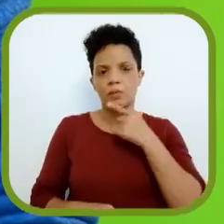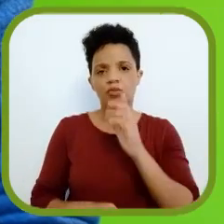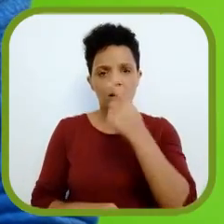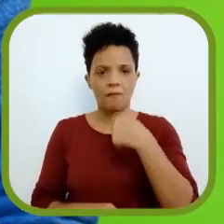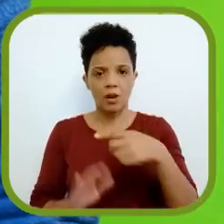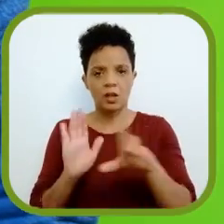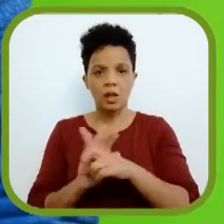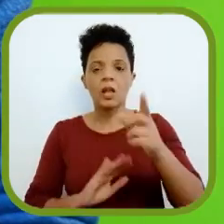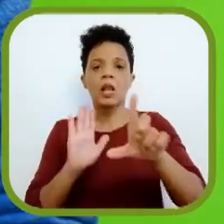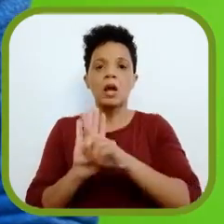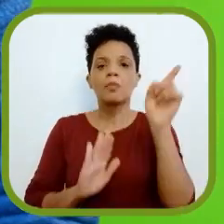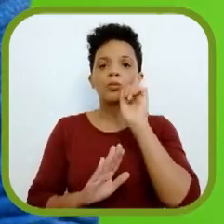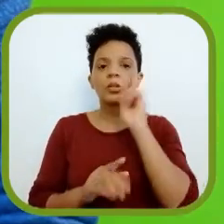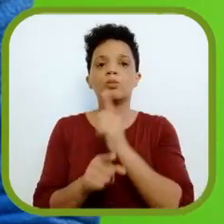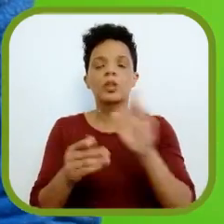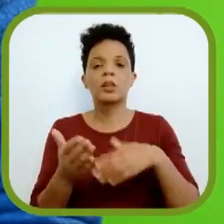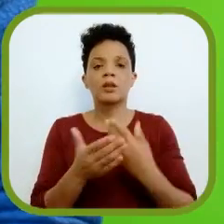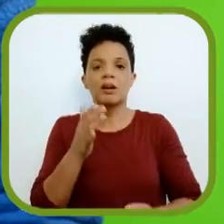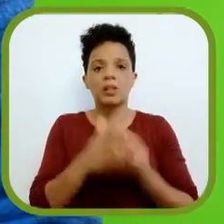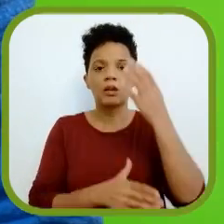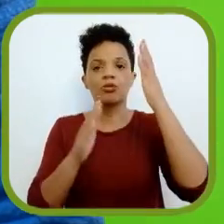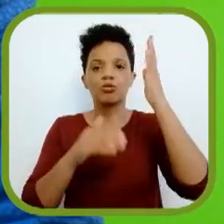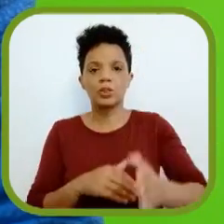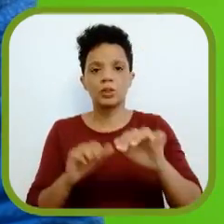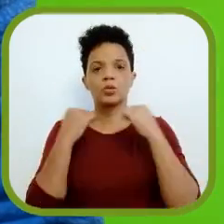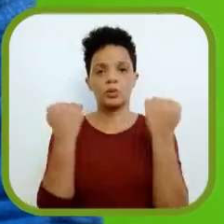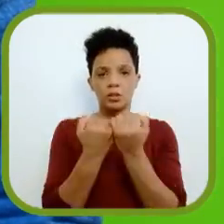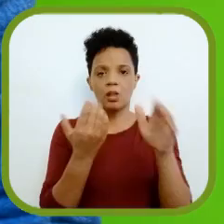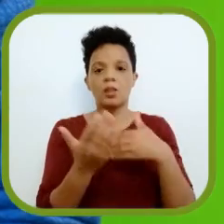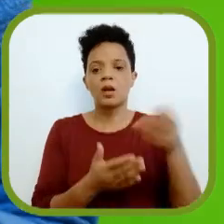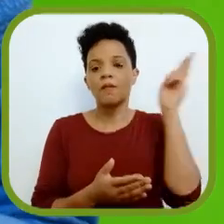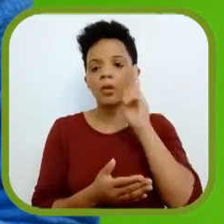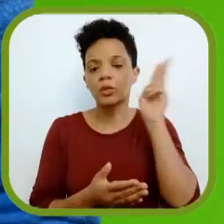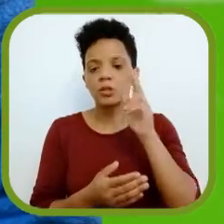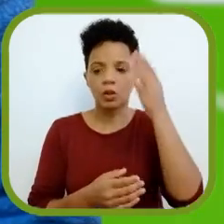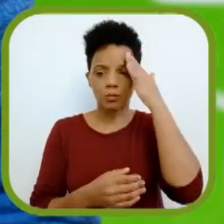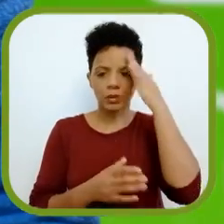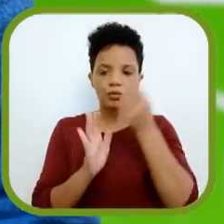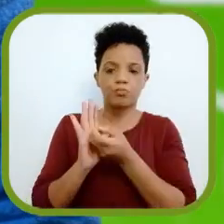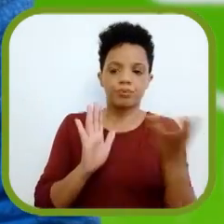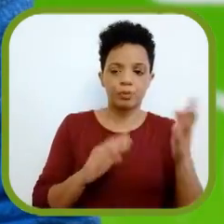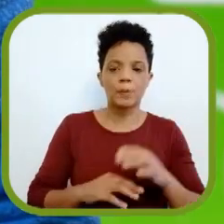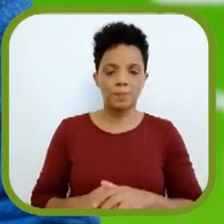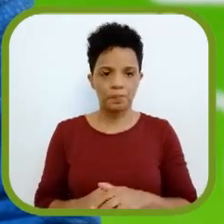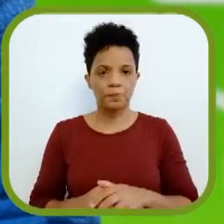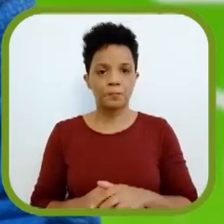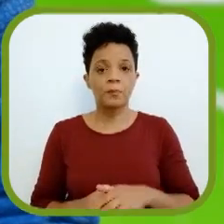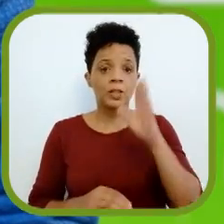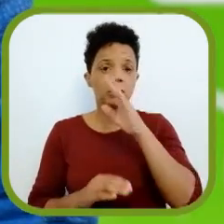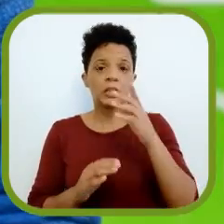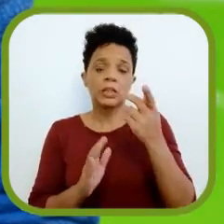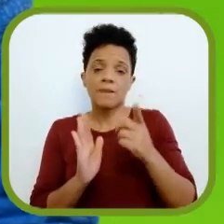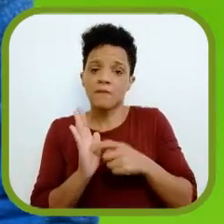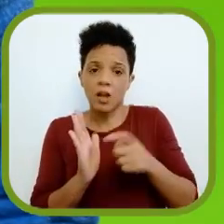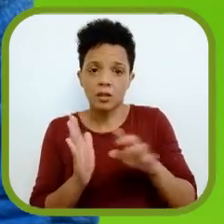leis são importantes para criar justiça social, para valorizar quem tem competências. E